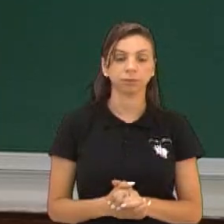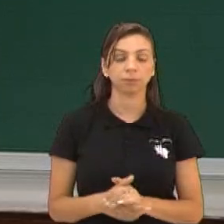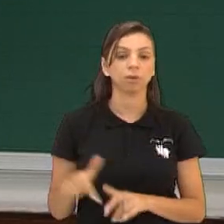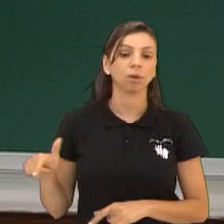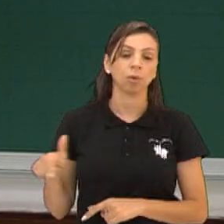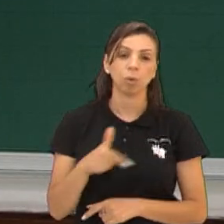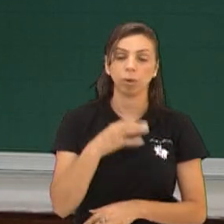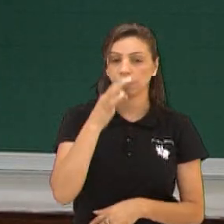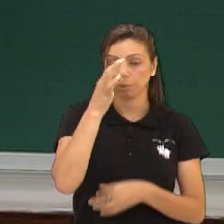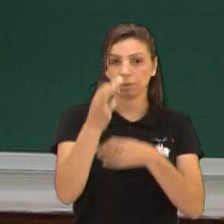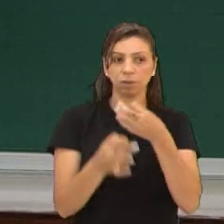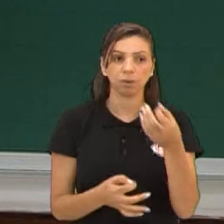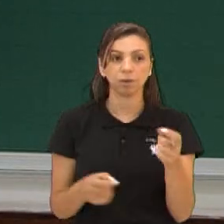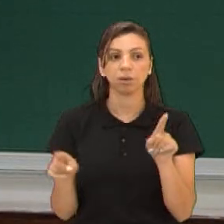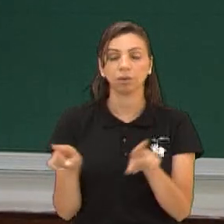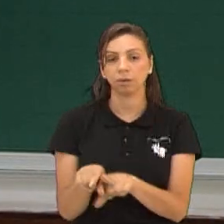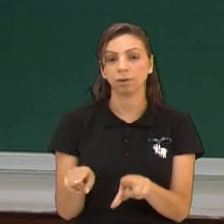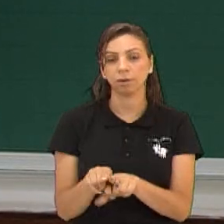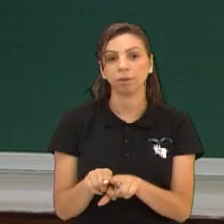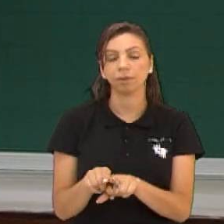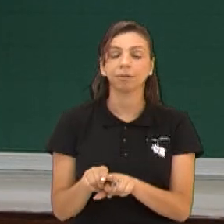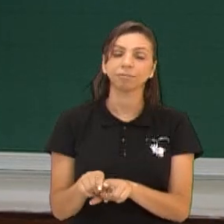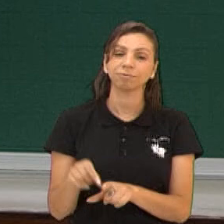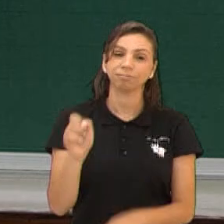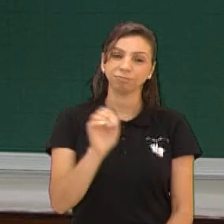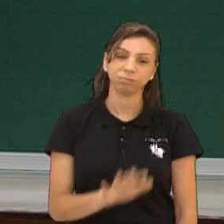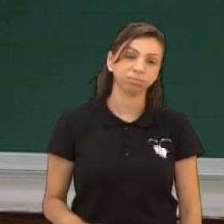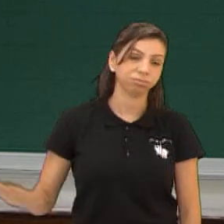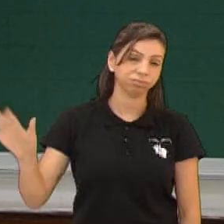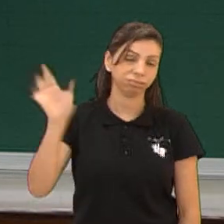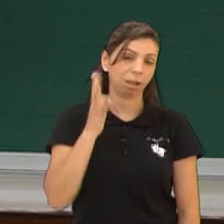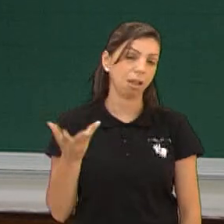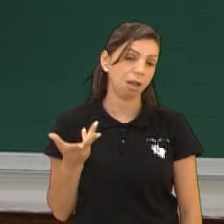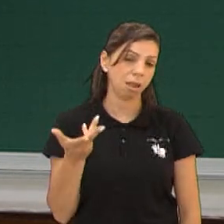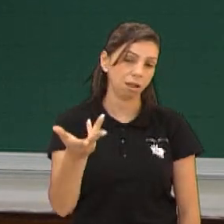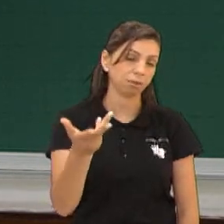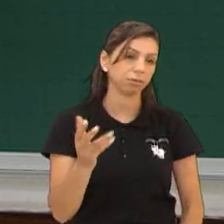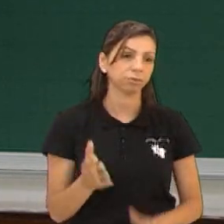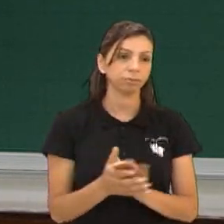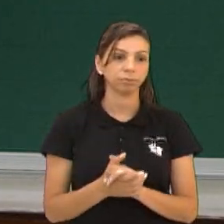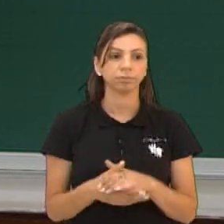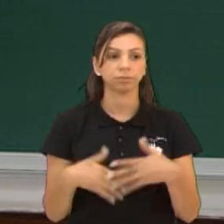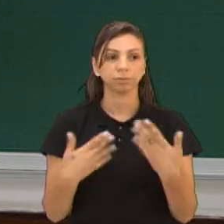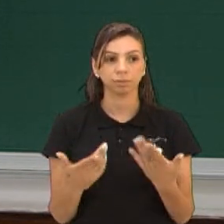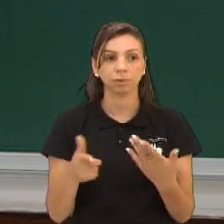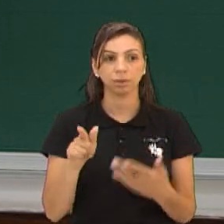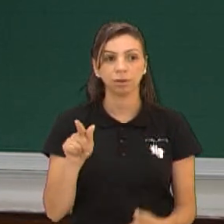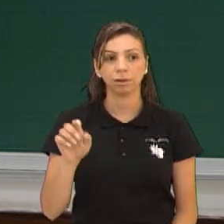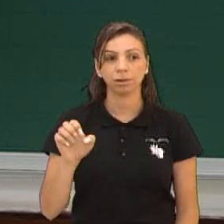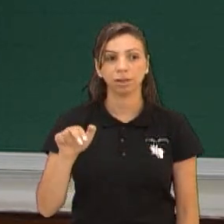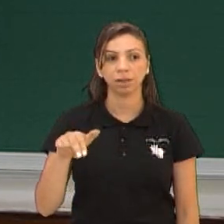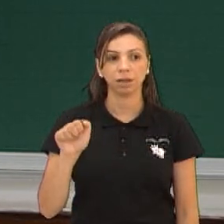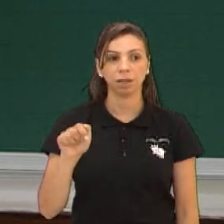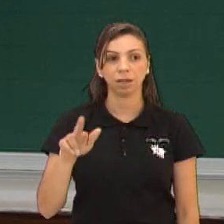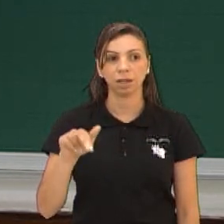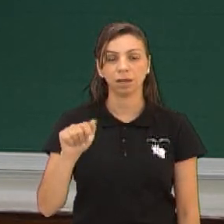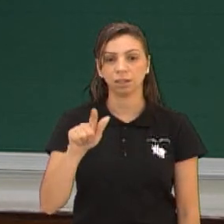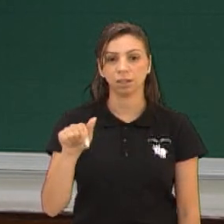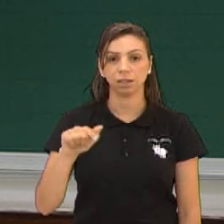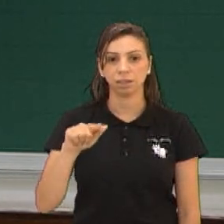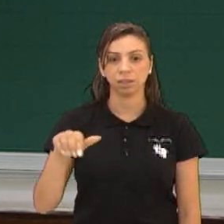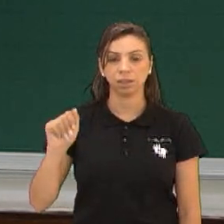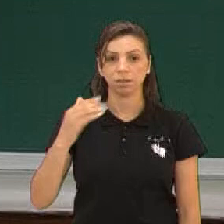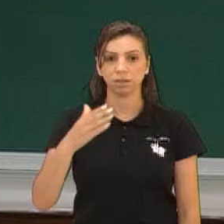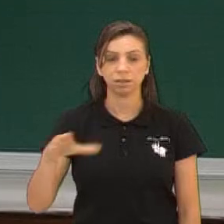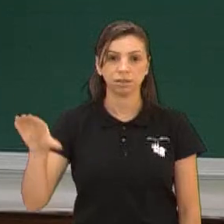outra falácia importante é age naturalização apressar bom generalização é o que até ciência se utiliza por